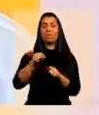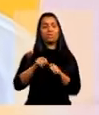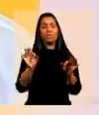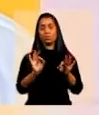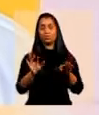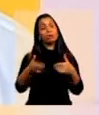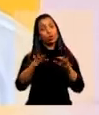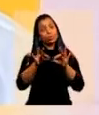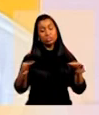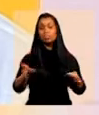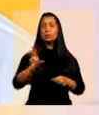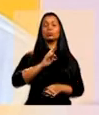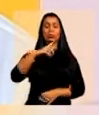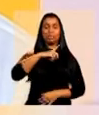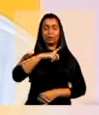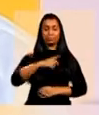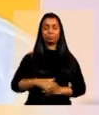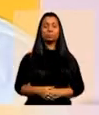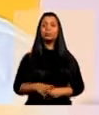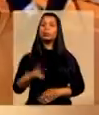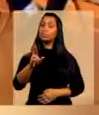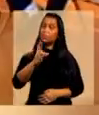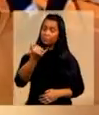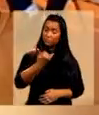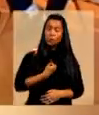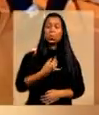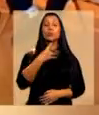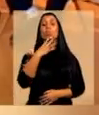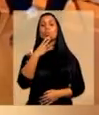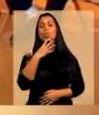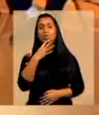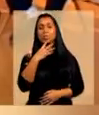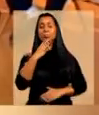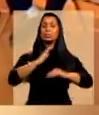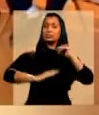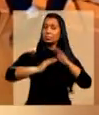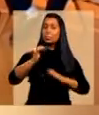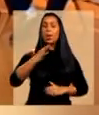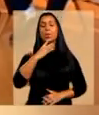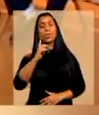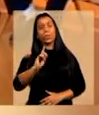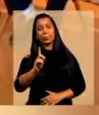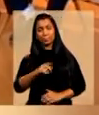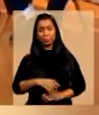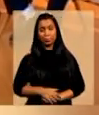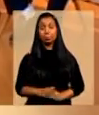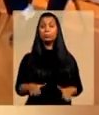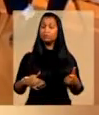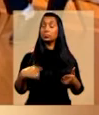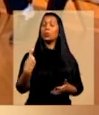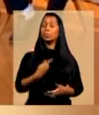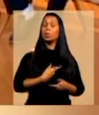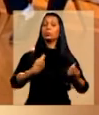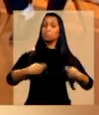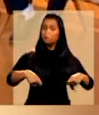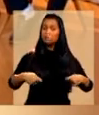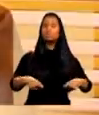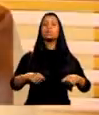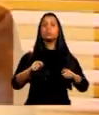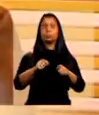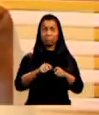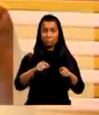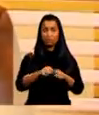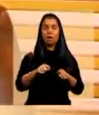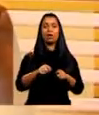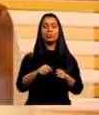acaba não fazendo. E é o simples que dá resultado. Como você falou, conhecimento sem prática não é conhecimento. Sim. Então, a gente precisa pôr